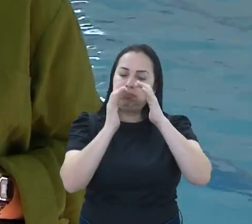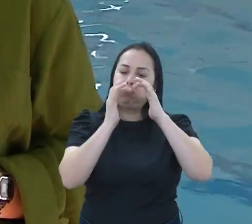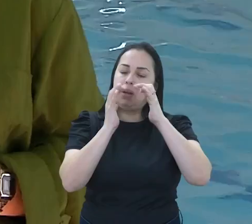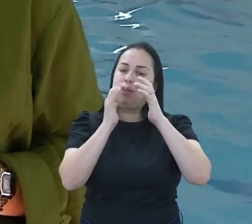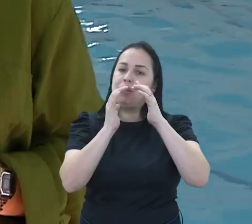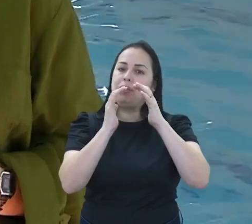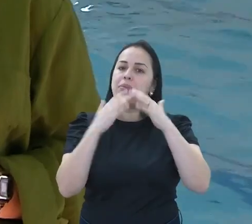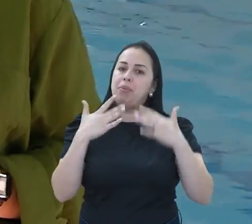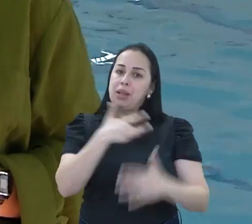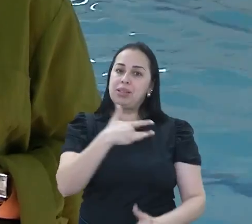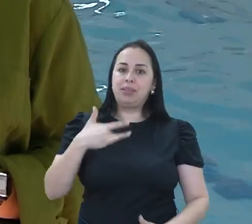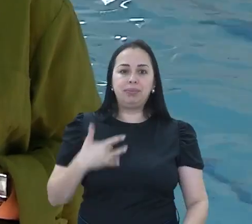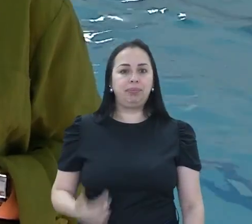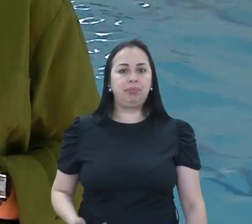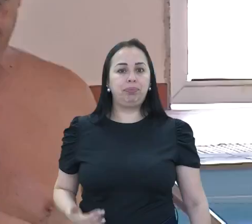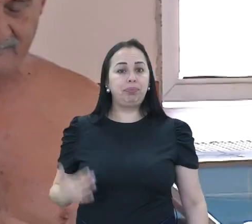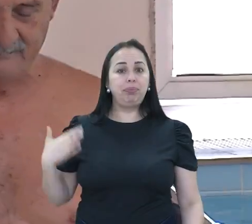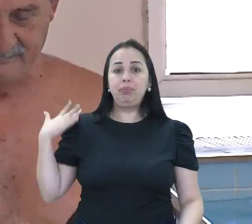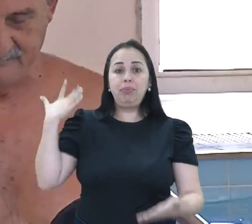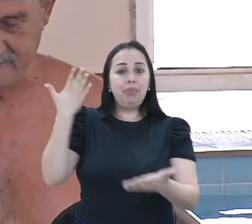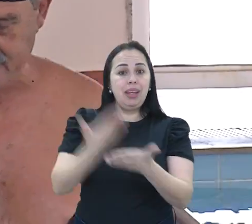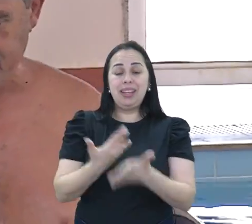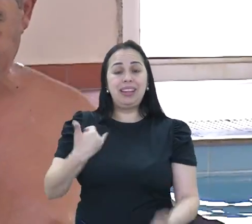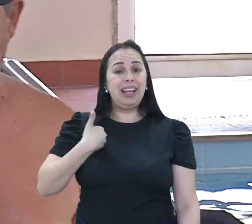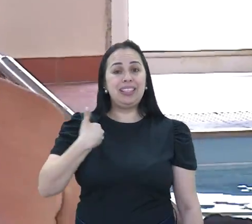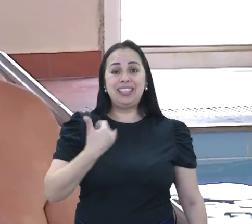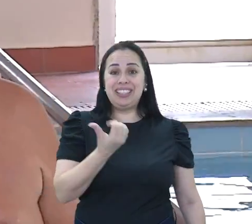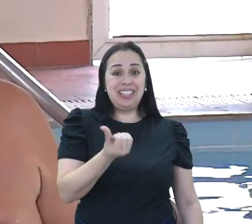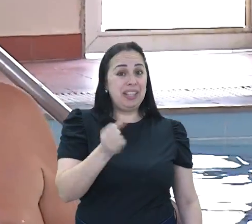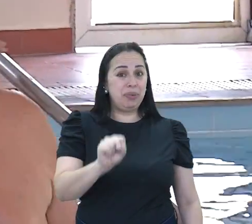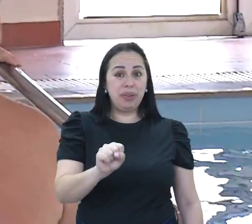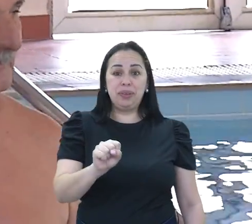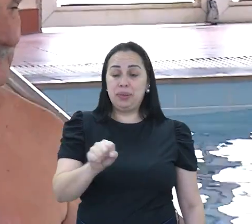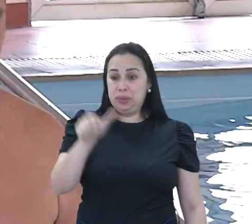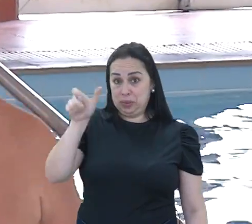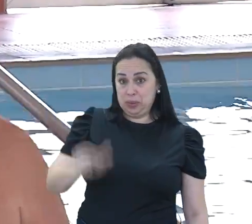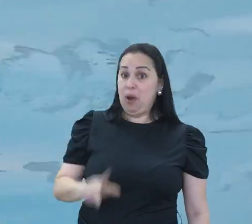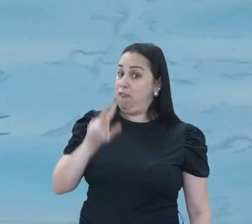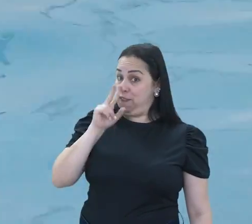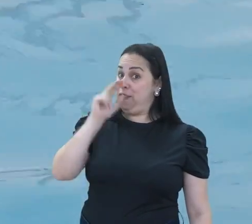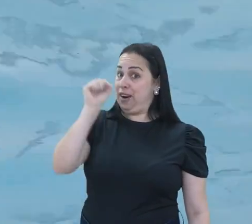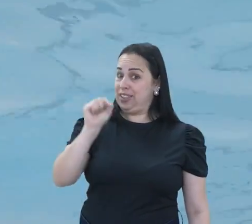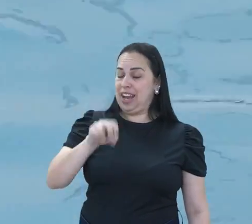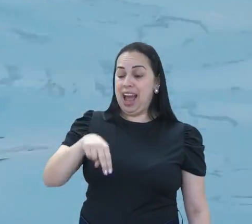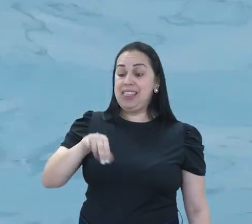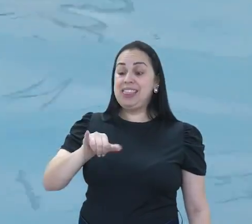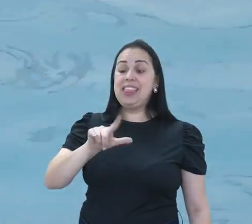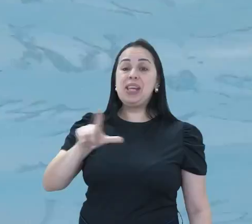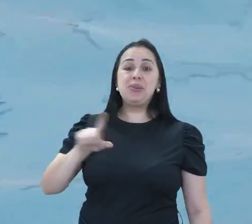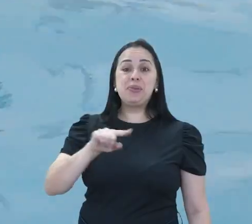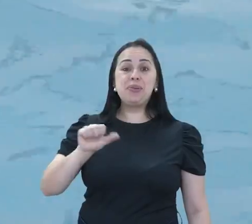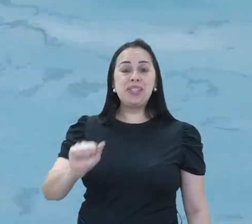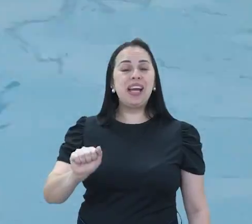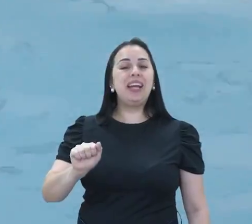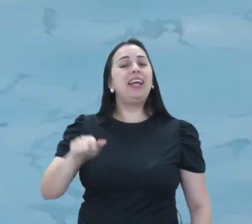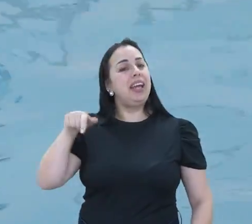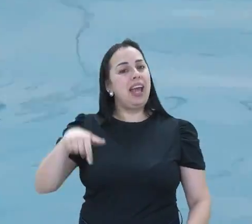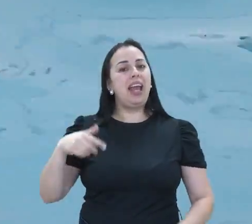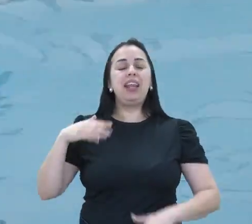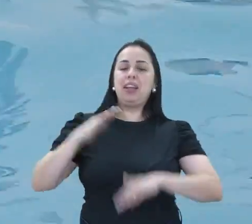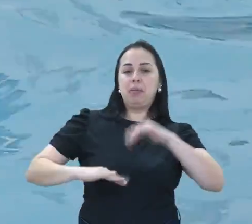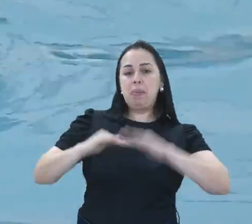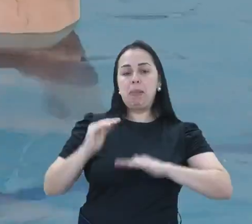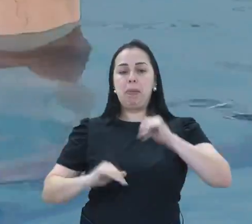etapa da vida de uma forma mais saudável. Chegar aos 68 anos com essa disposição, para a Dona Nilza, é a soma de